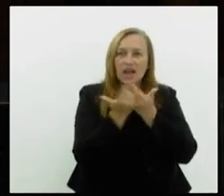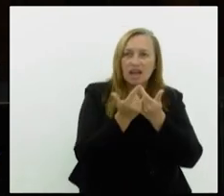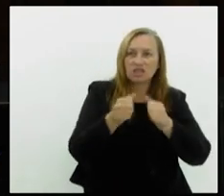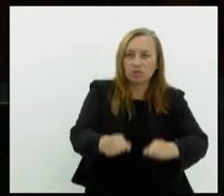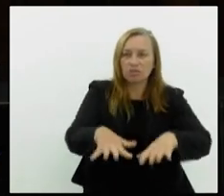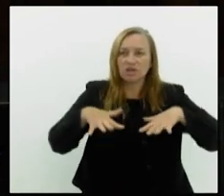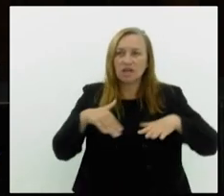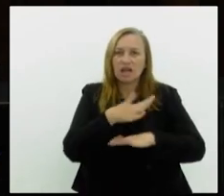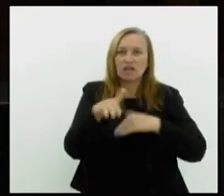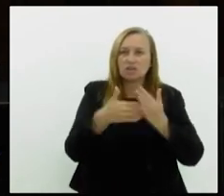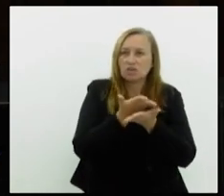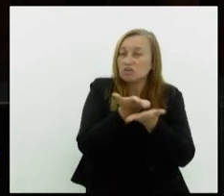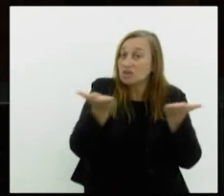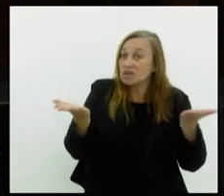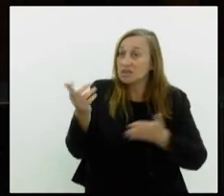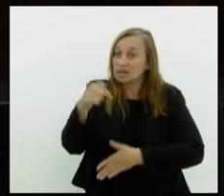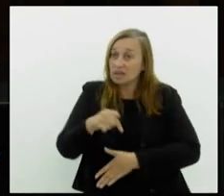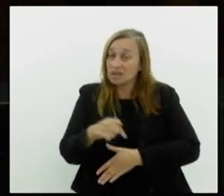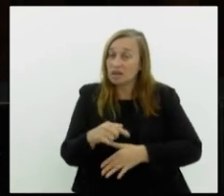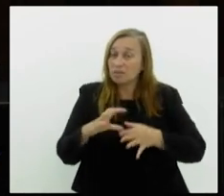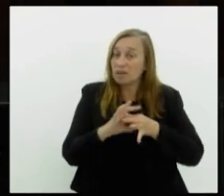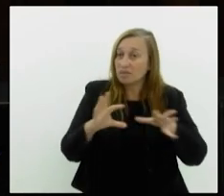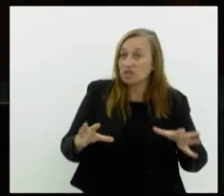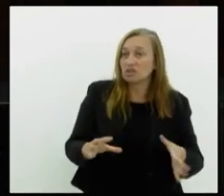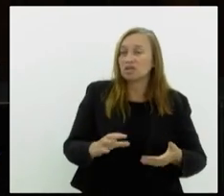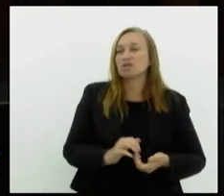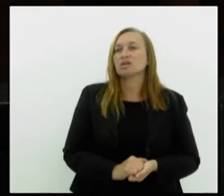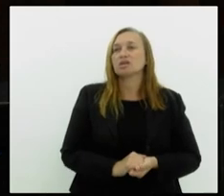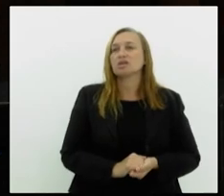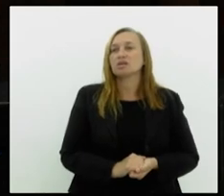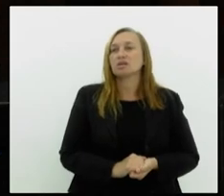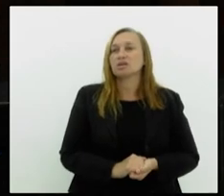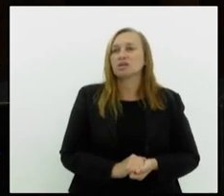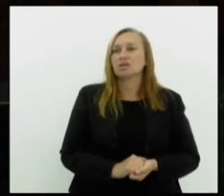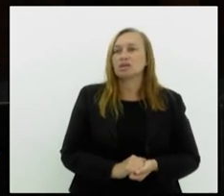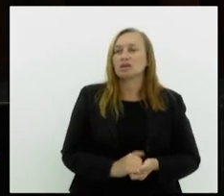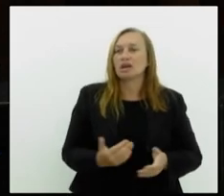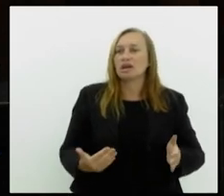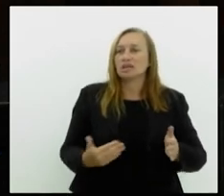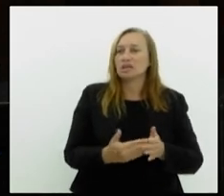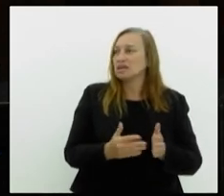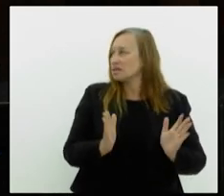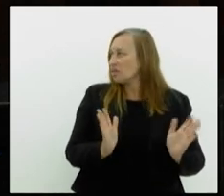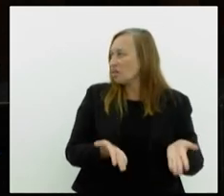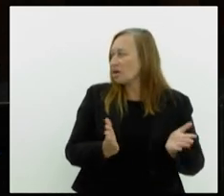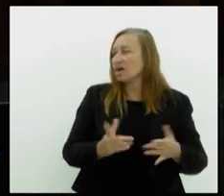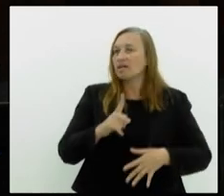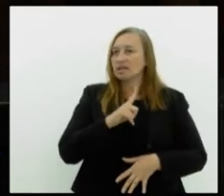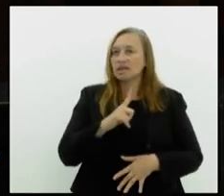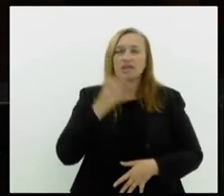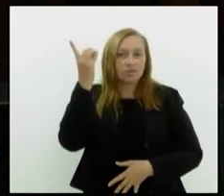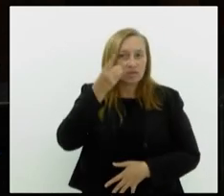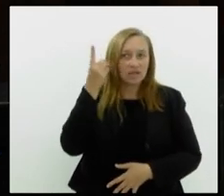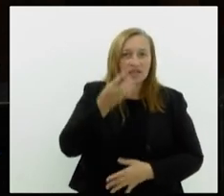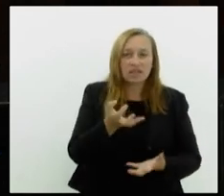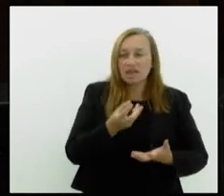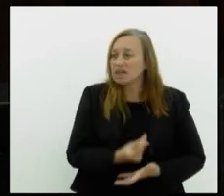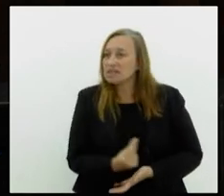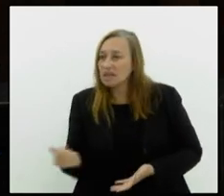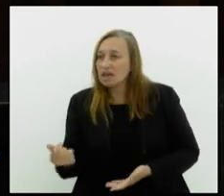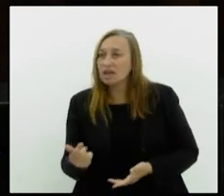a todo mundo que está aqui, nos permitindo permanecer. Tem deputado que quer ir embora, mas aqueles que querem ficar